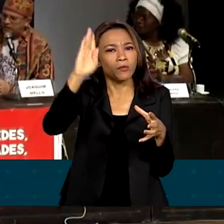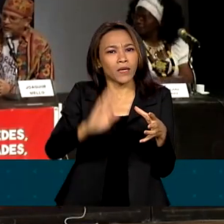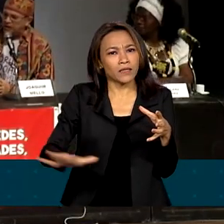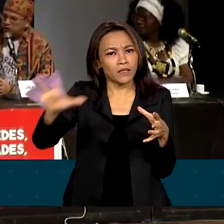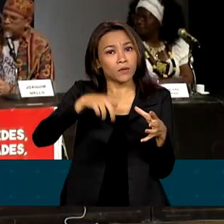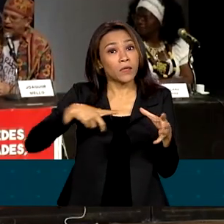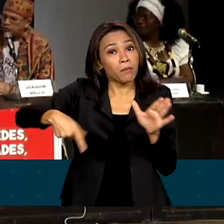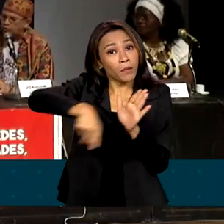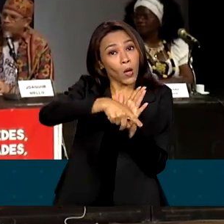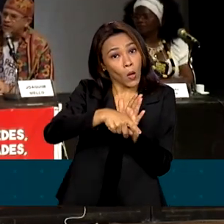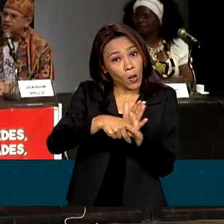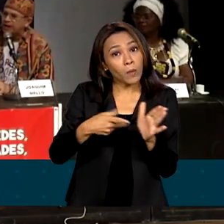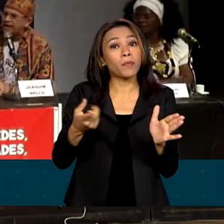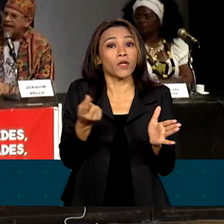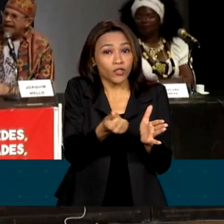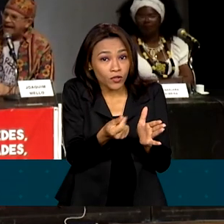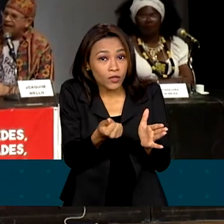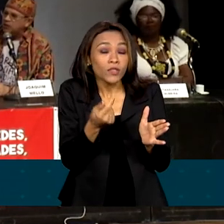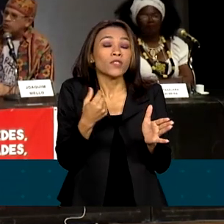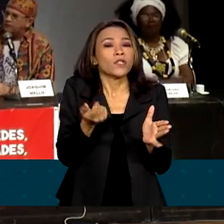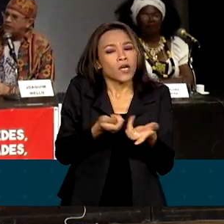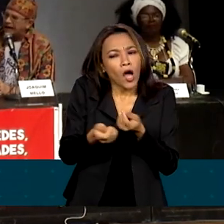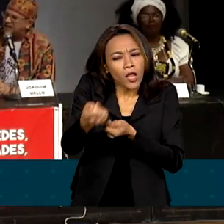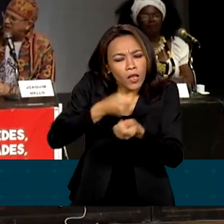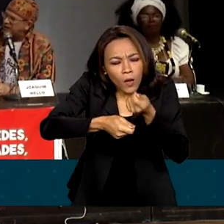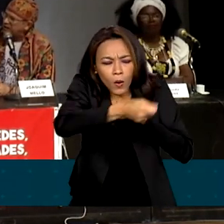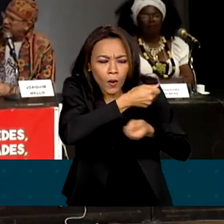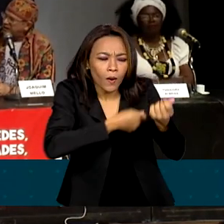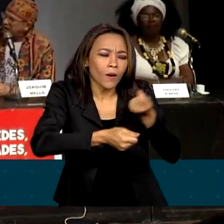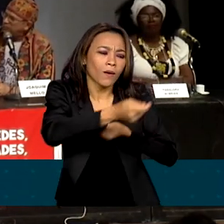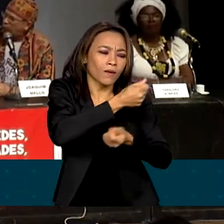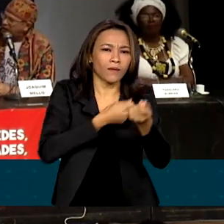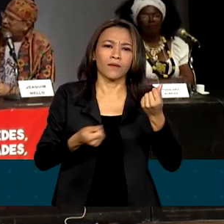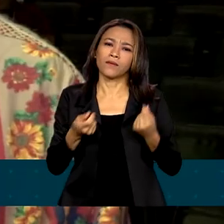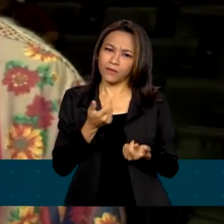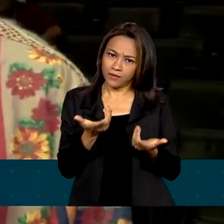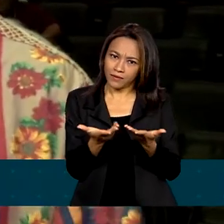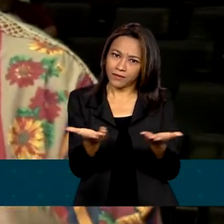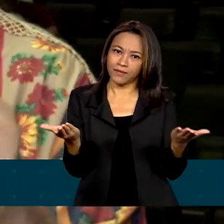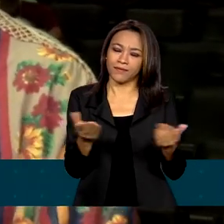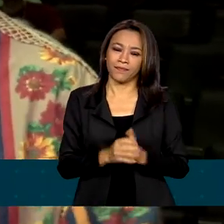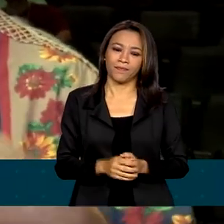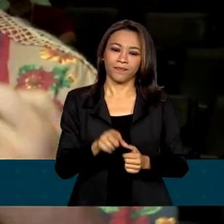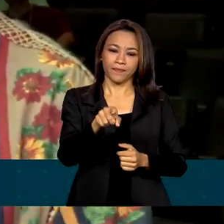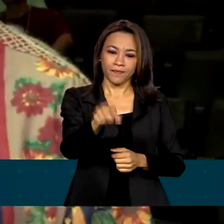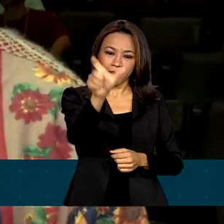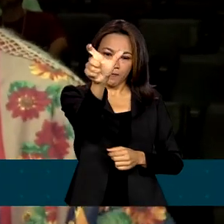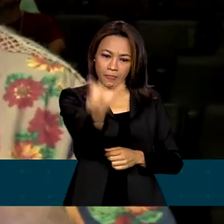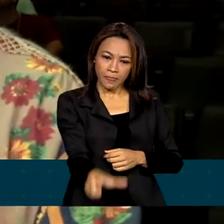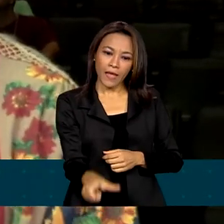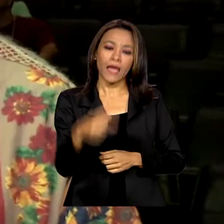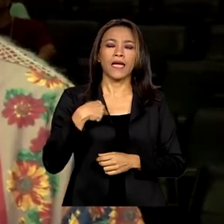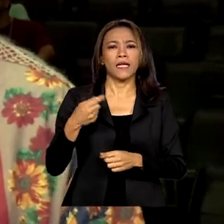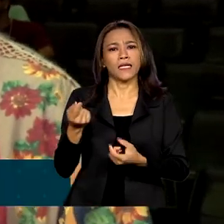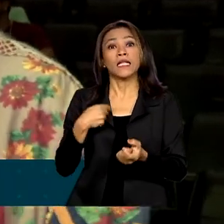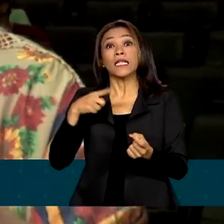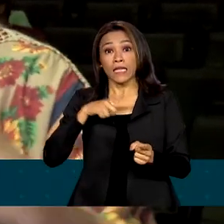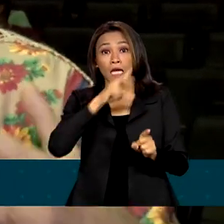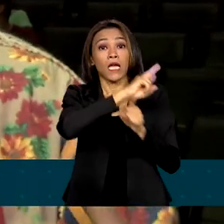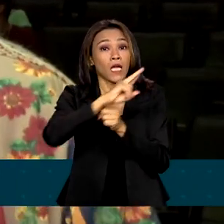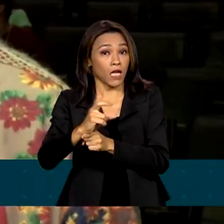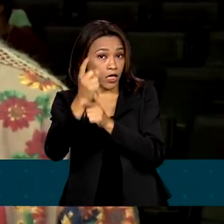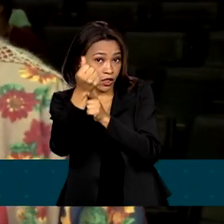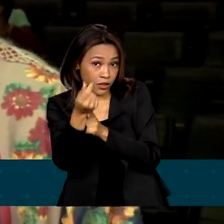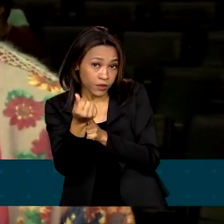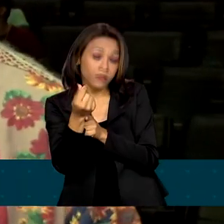moeda própria, financia e promove negócios e a renda locais. A gente presta o microcrédito facilitado, a juro